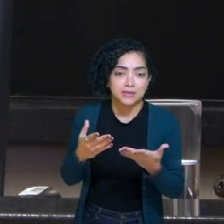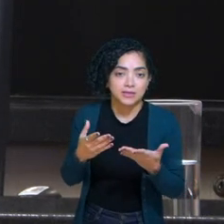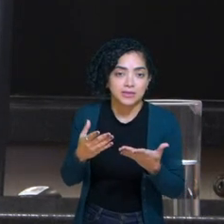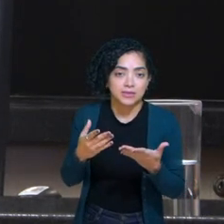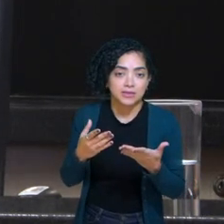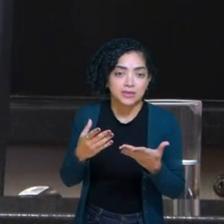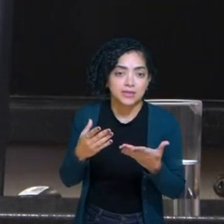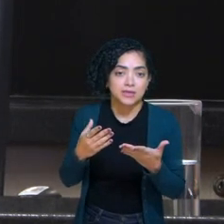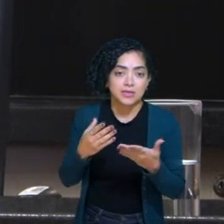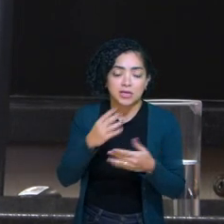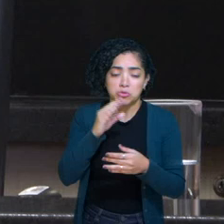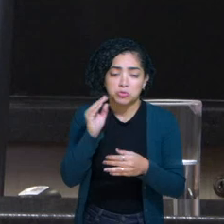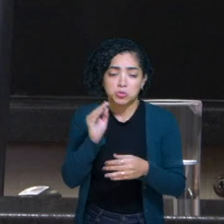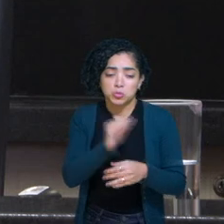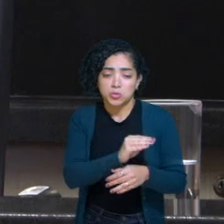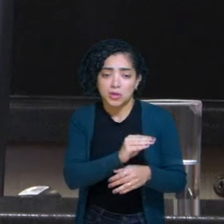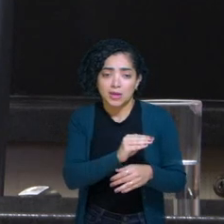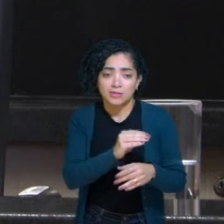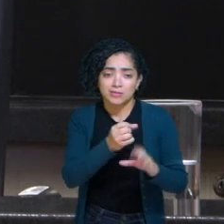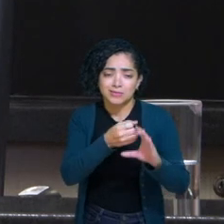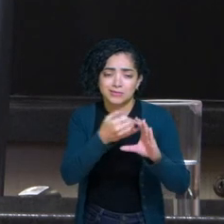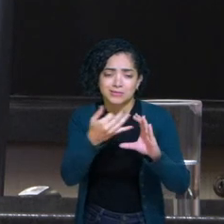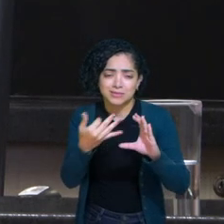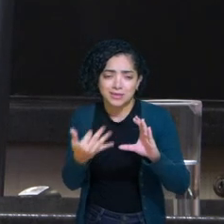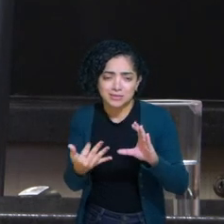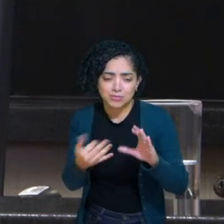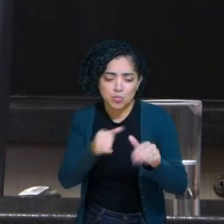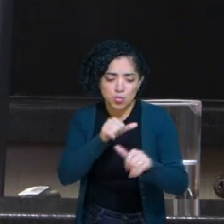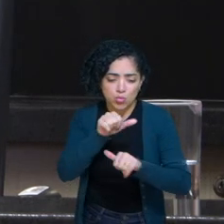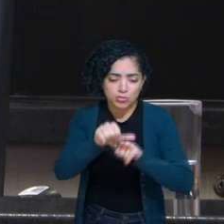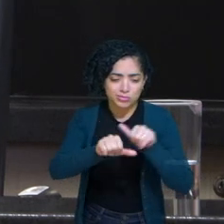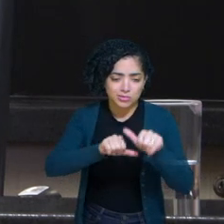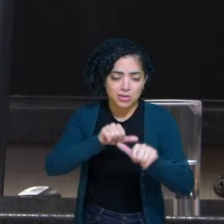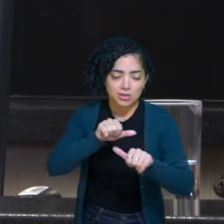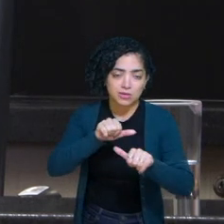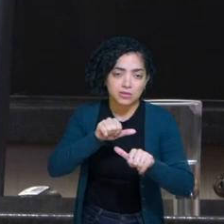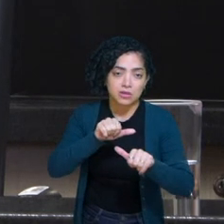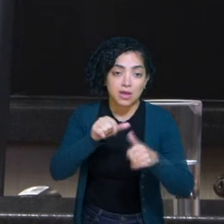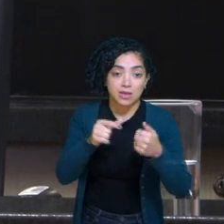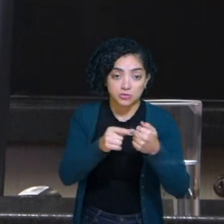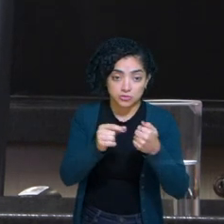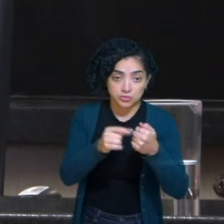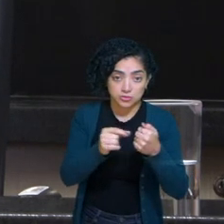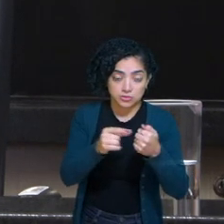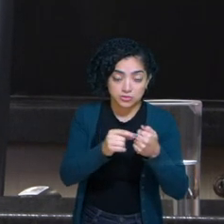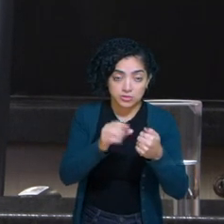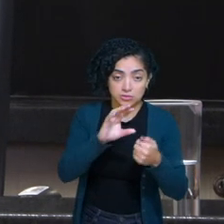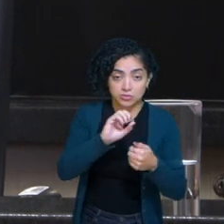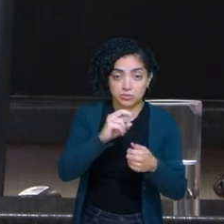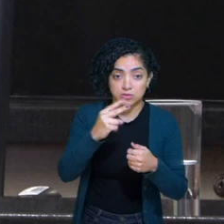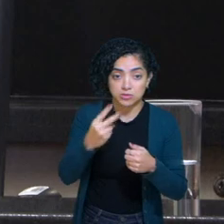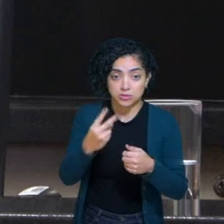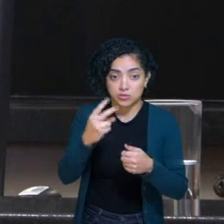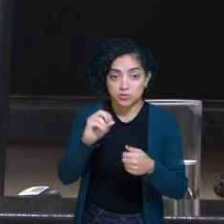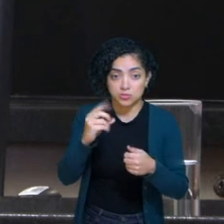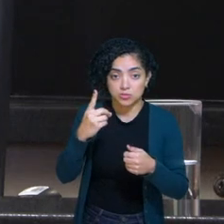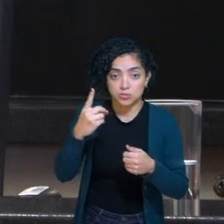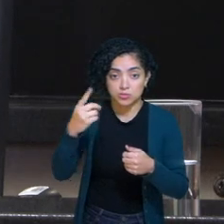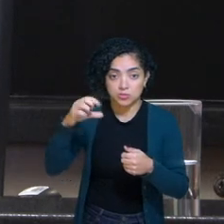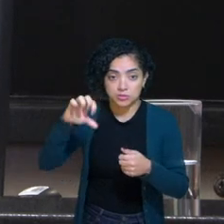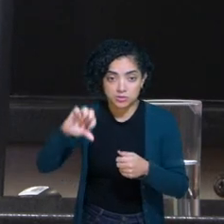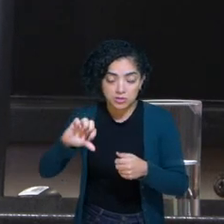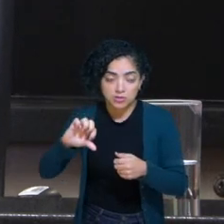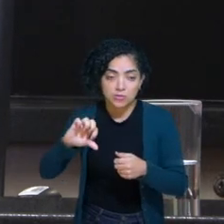ignorada e descaracterizada a resolução 02 de 2019 ela não levou em